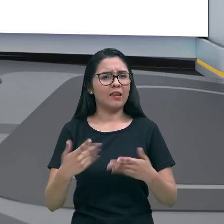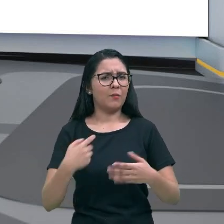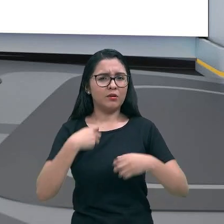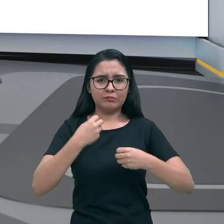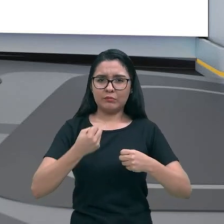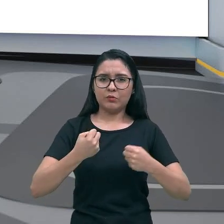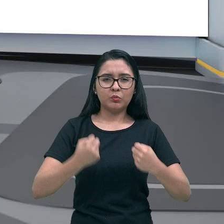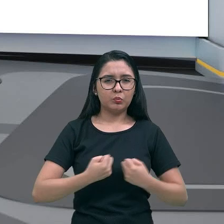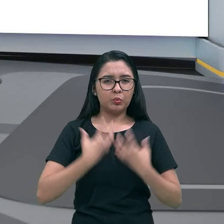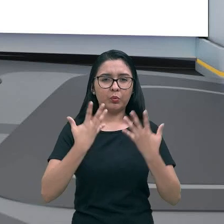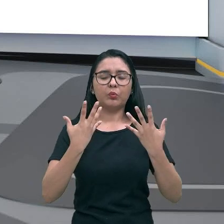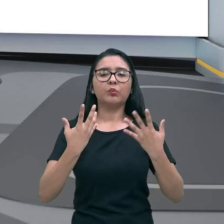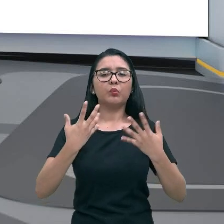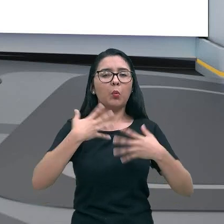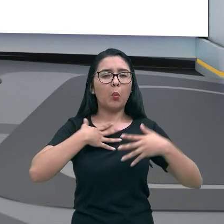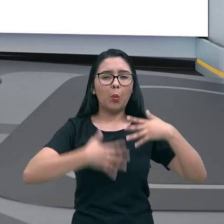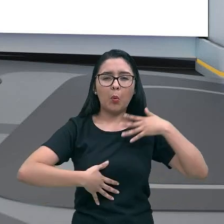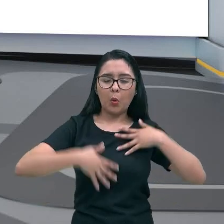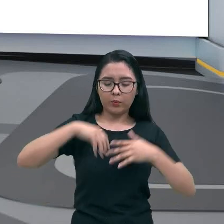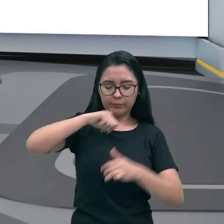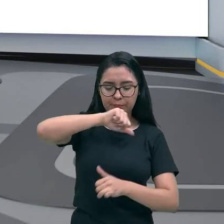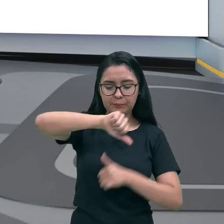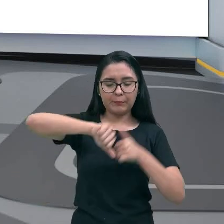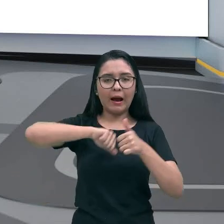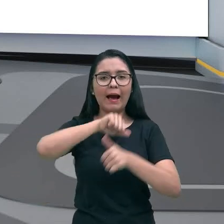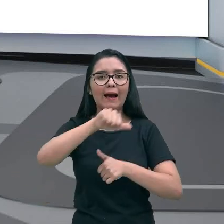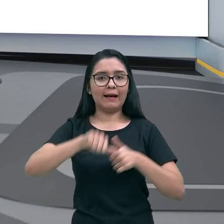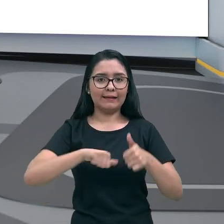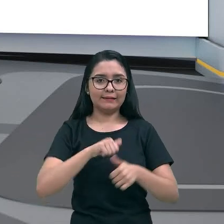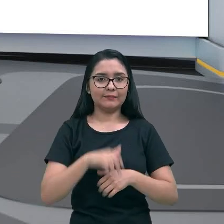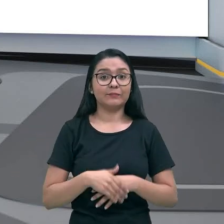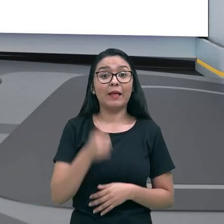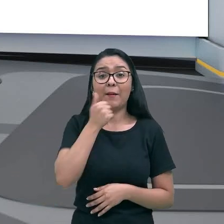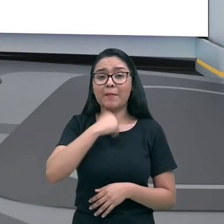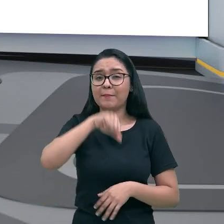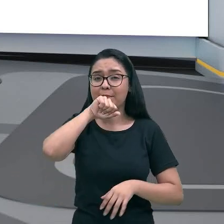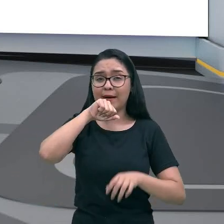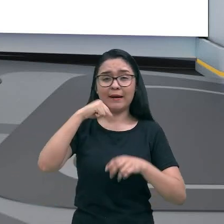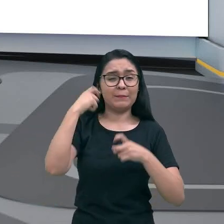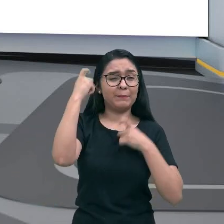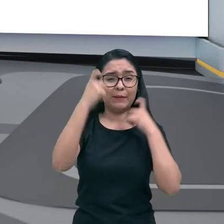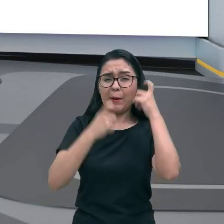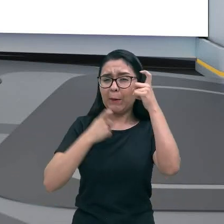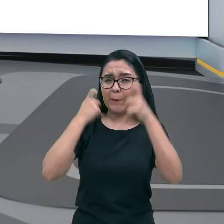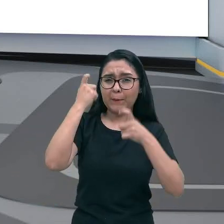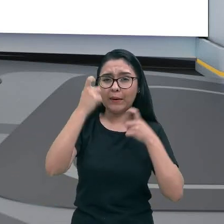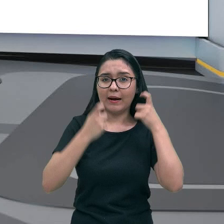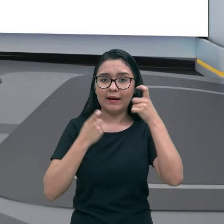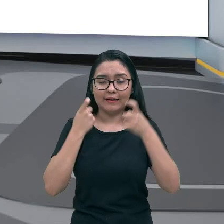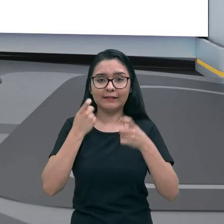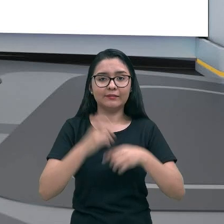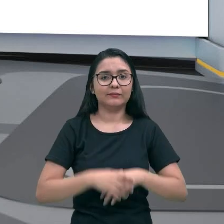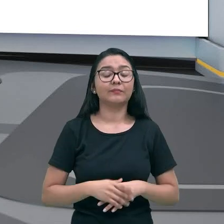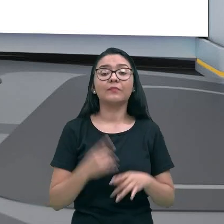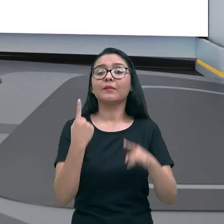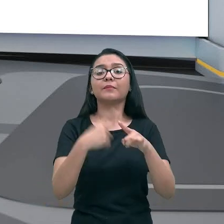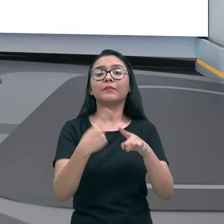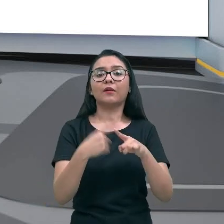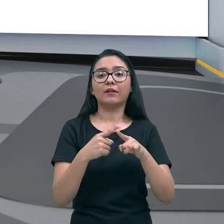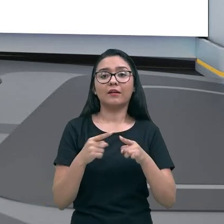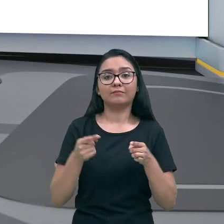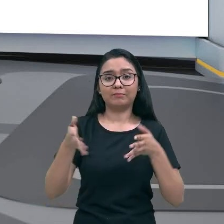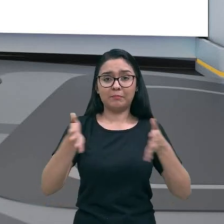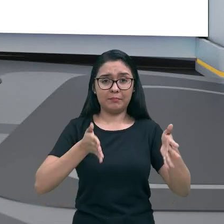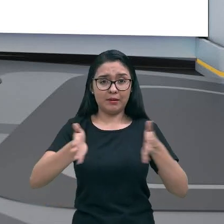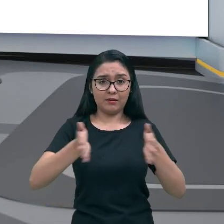hormônios. Aí deixa as mães tudo malucas. É quando as mães perdem totalmente a sanidade mental. Porque é quando